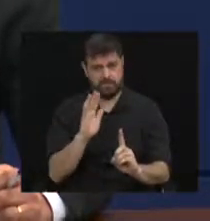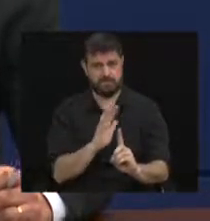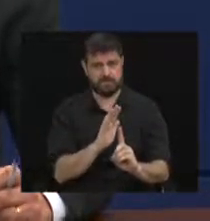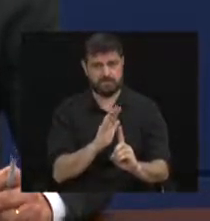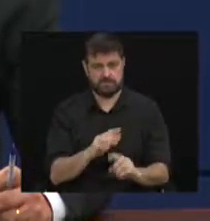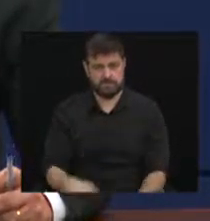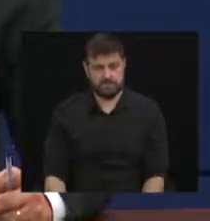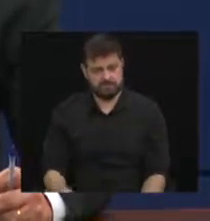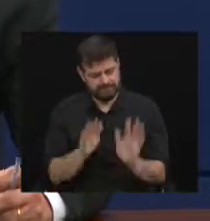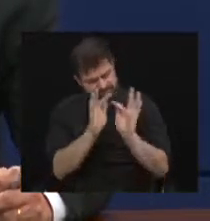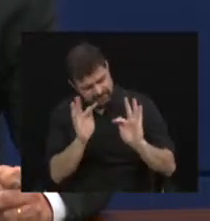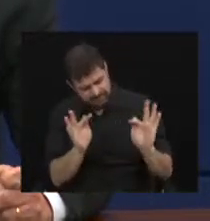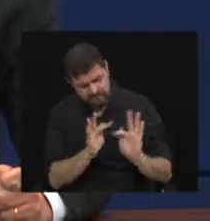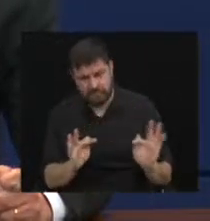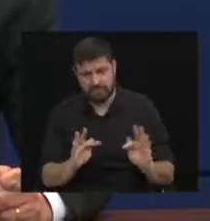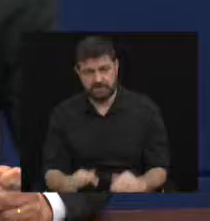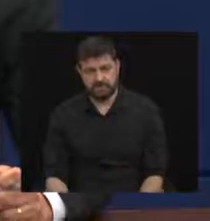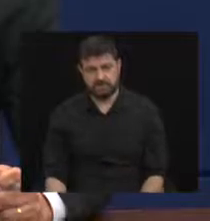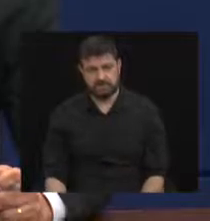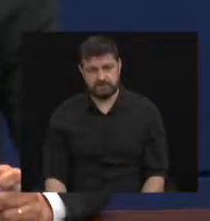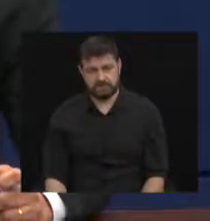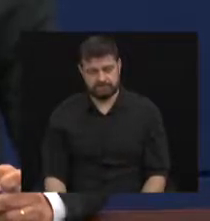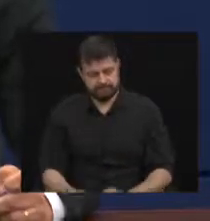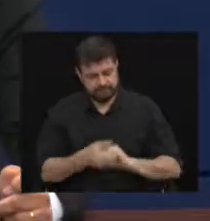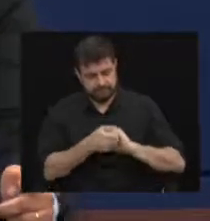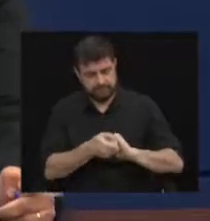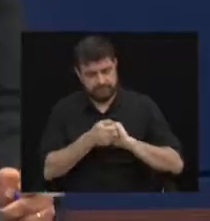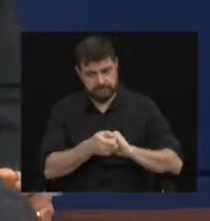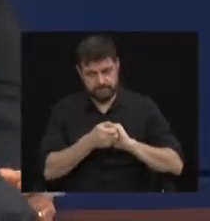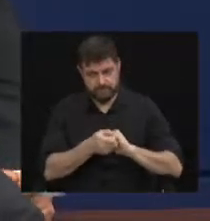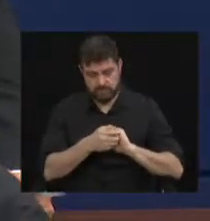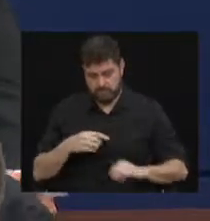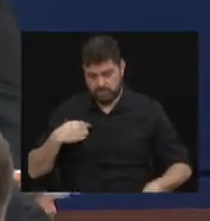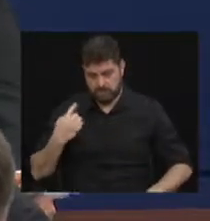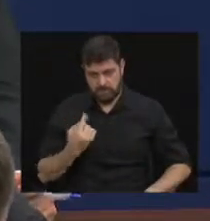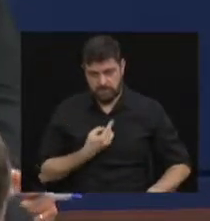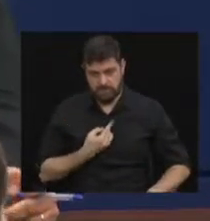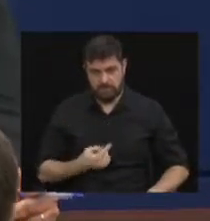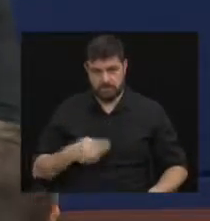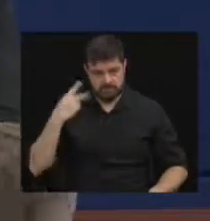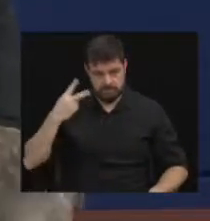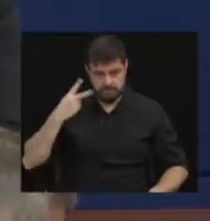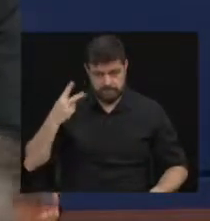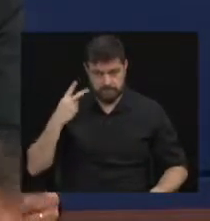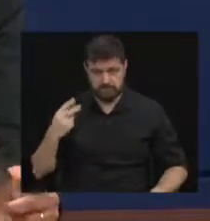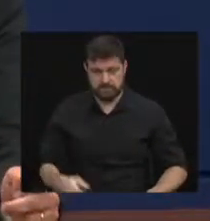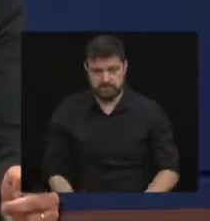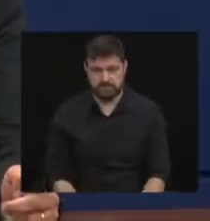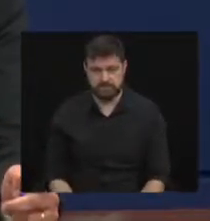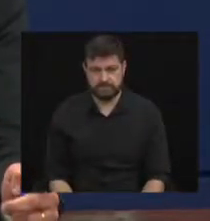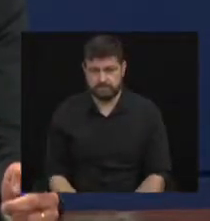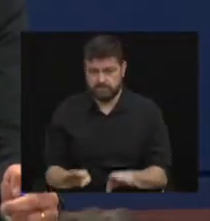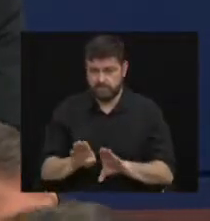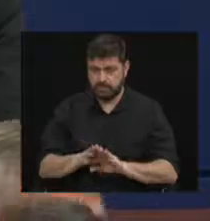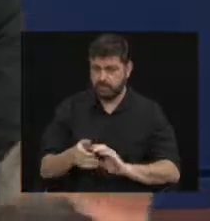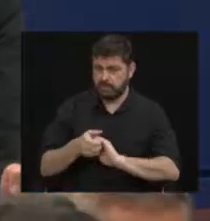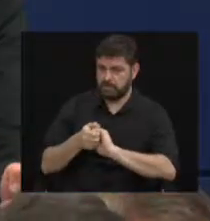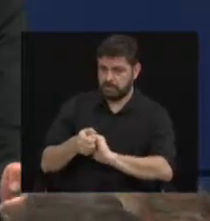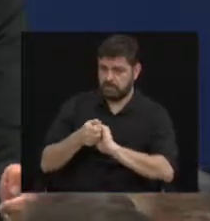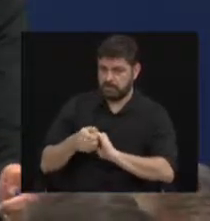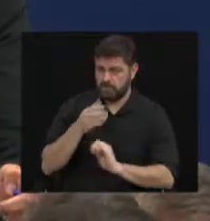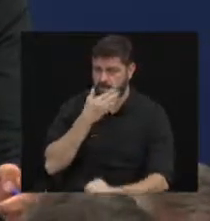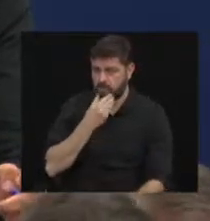minutos. Quero saudar antes o vereador André Von Zuben, que é aniversário do vereador André Von